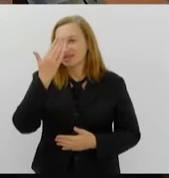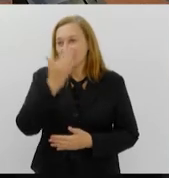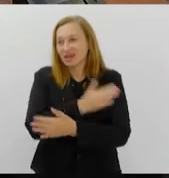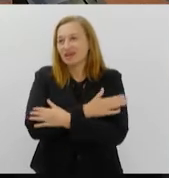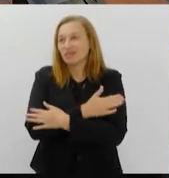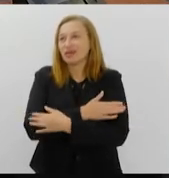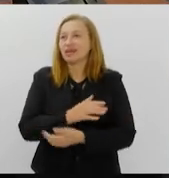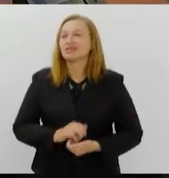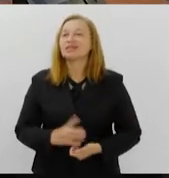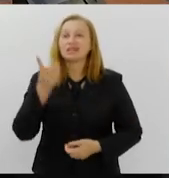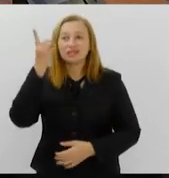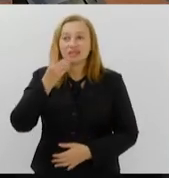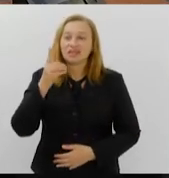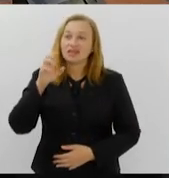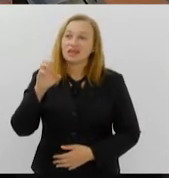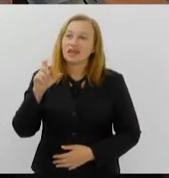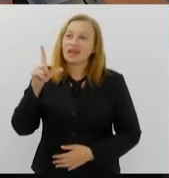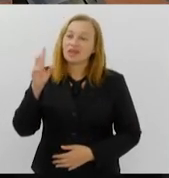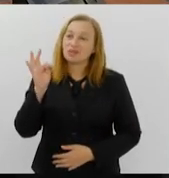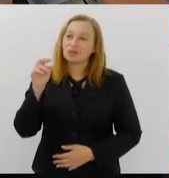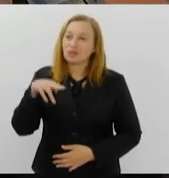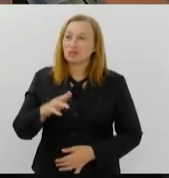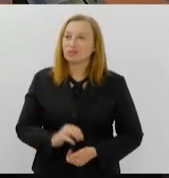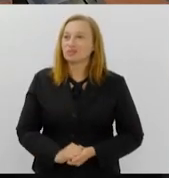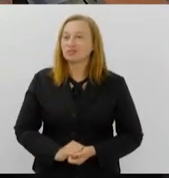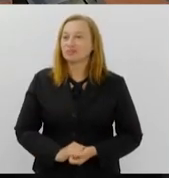orador inscrito, deputado Elton Cristo.